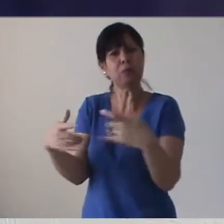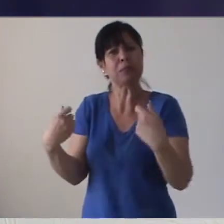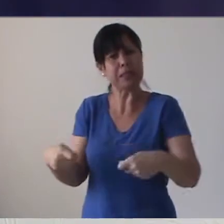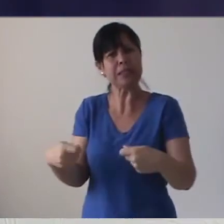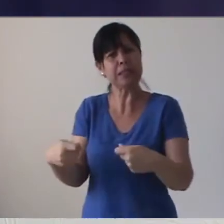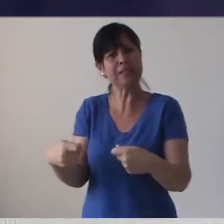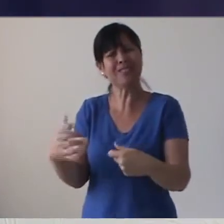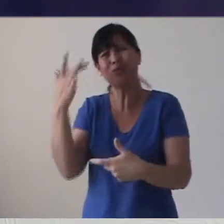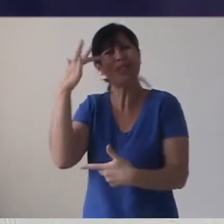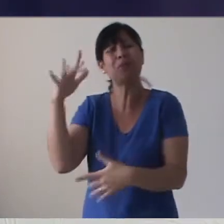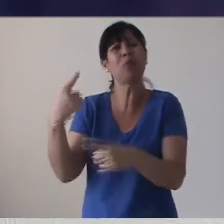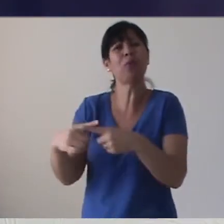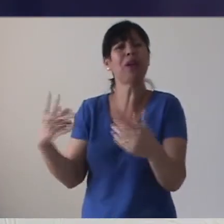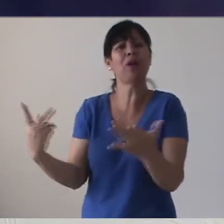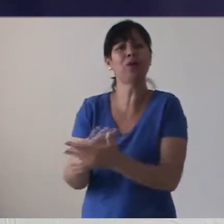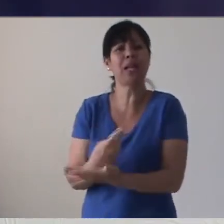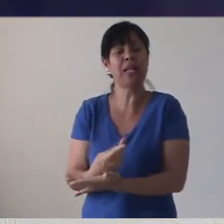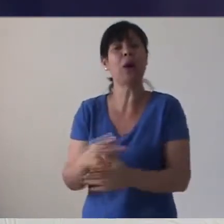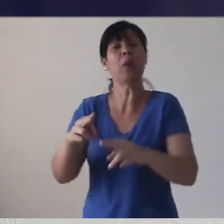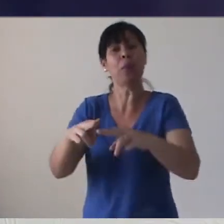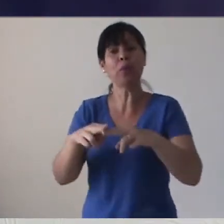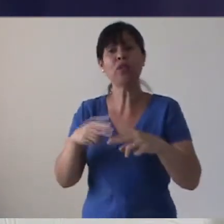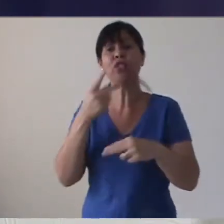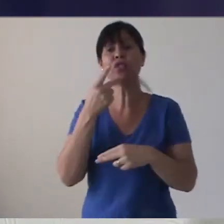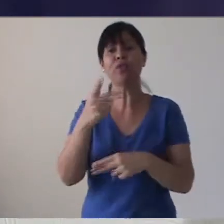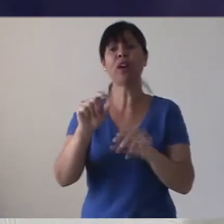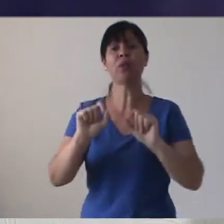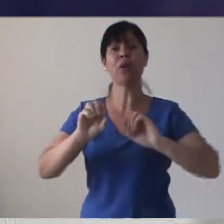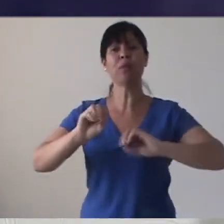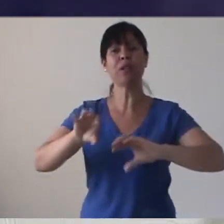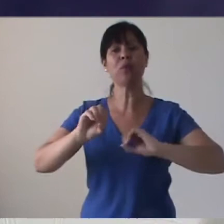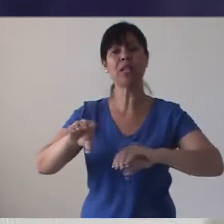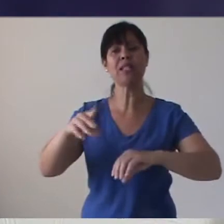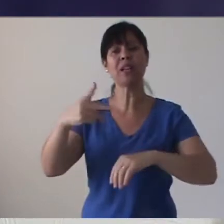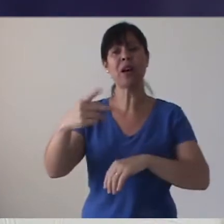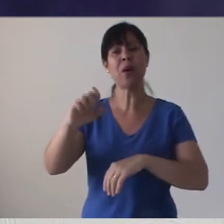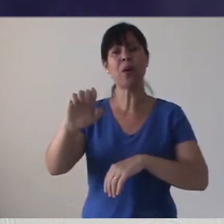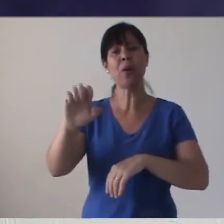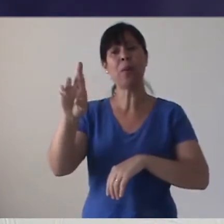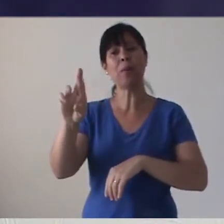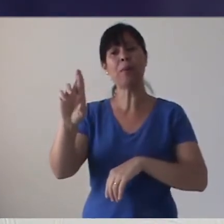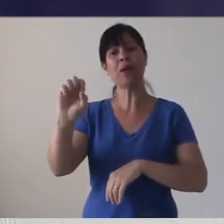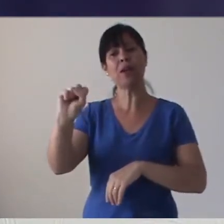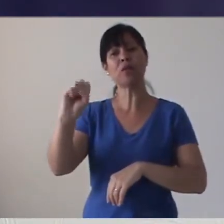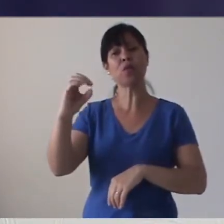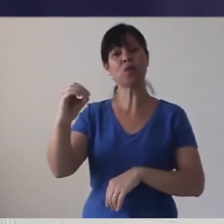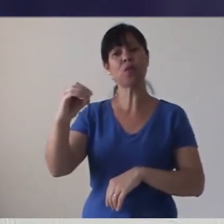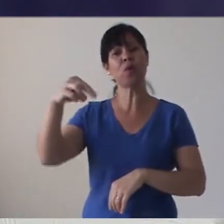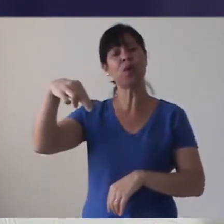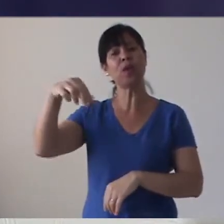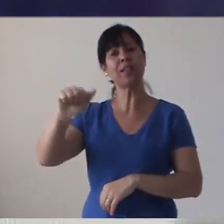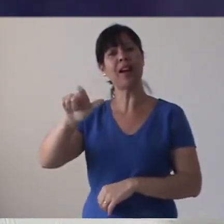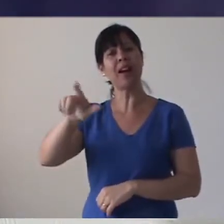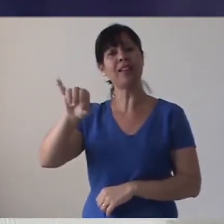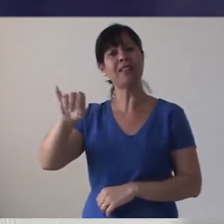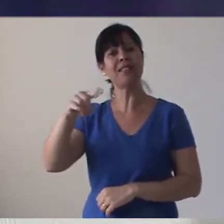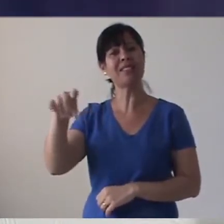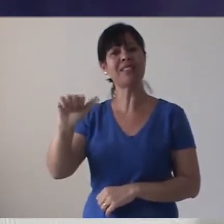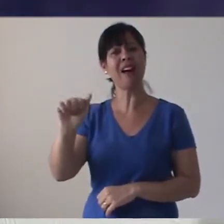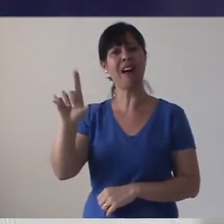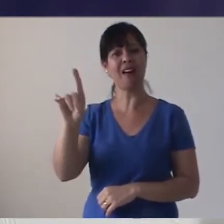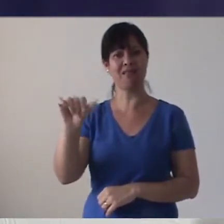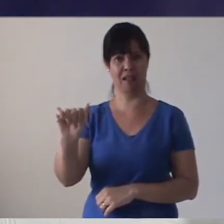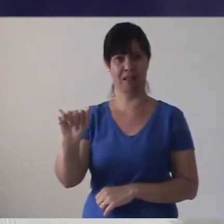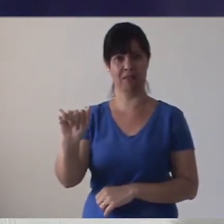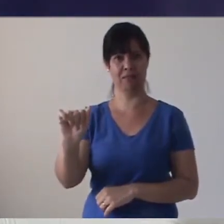educação personalizada. Então, O professor, ele consegue observar